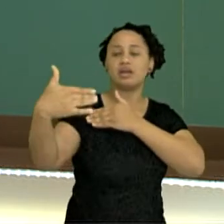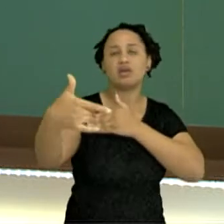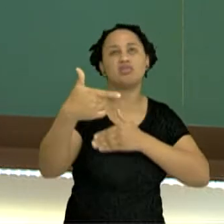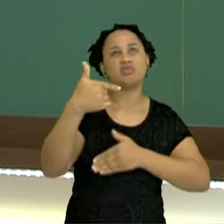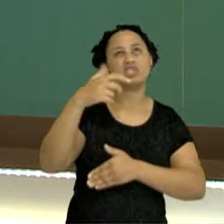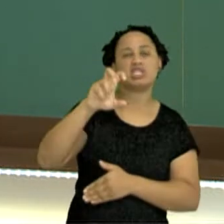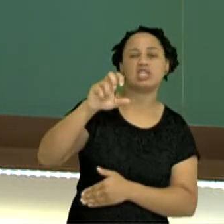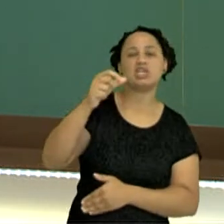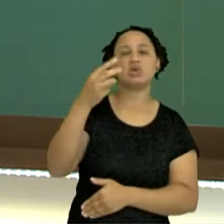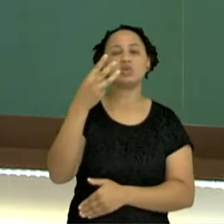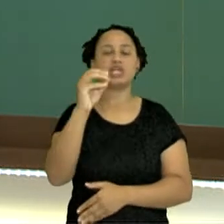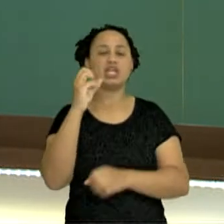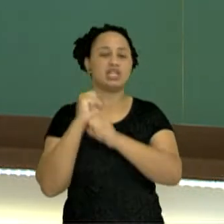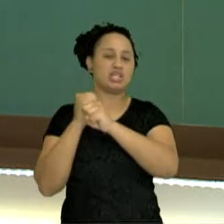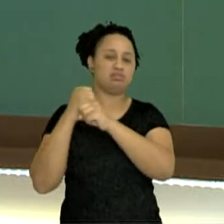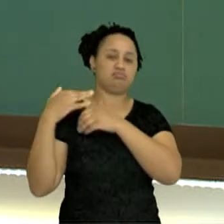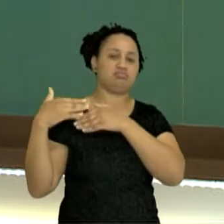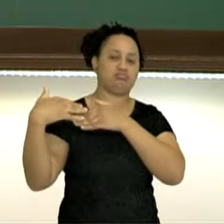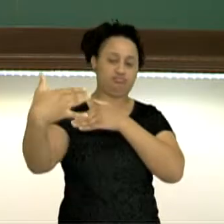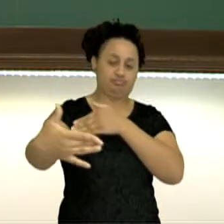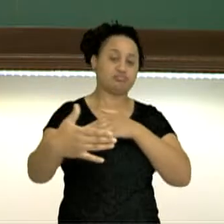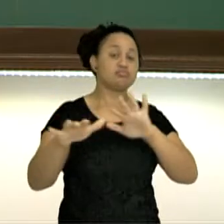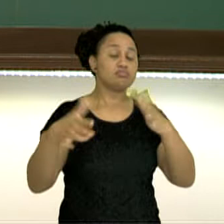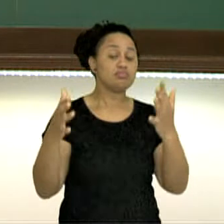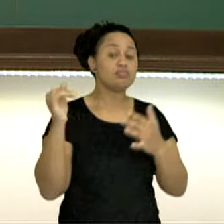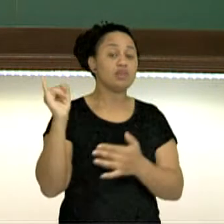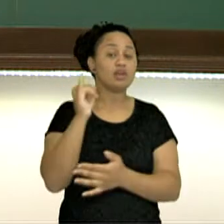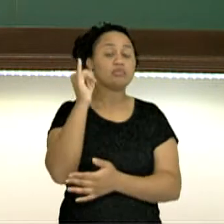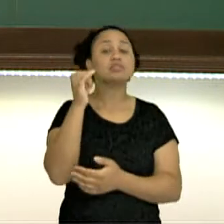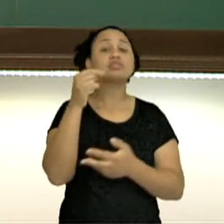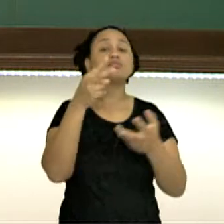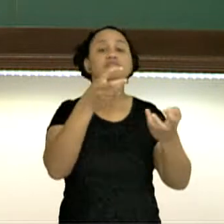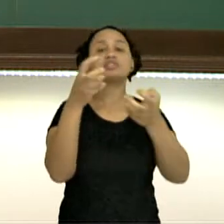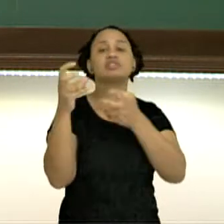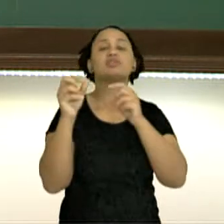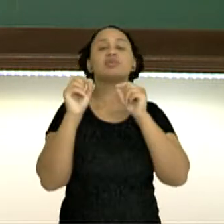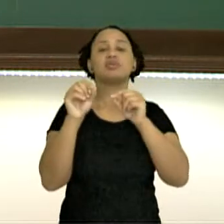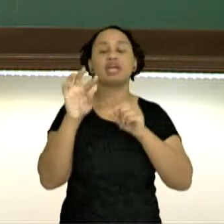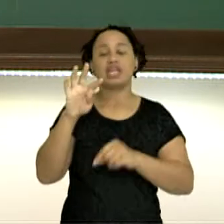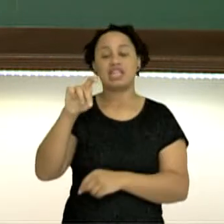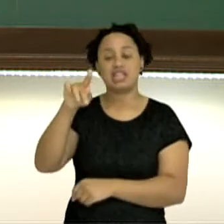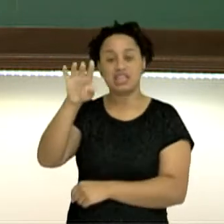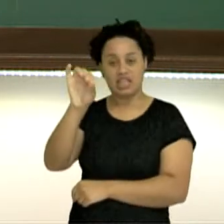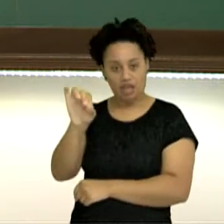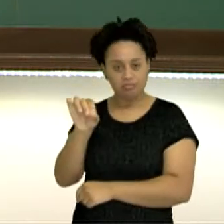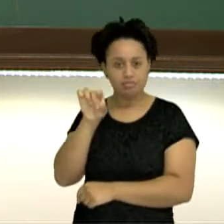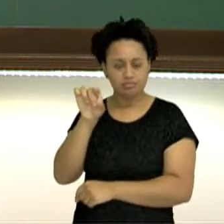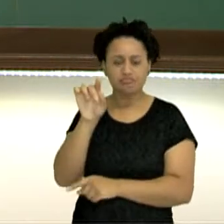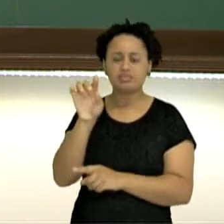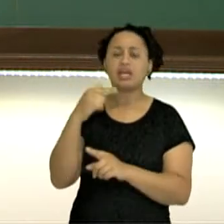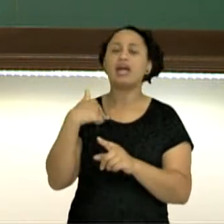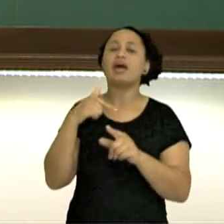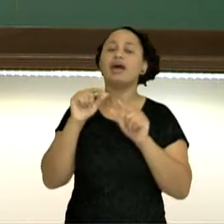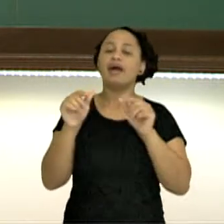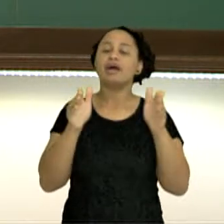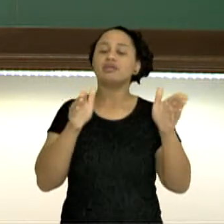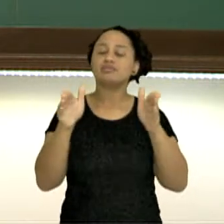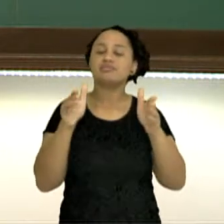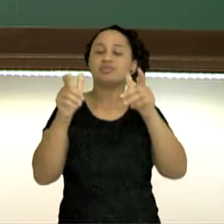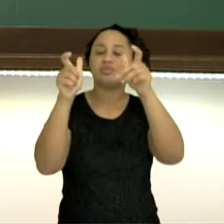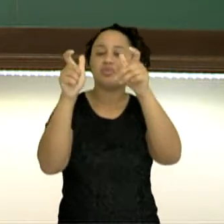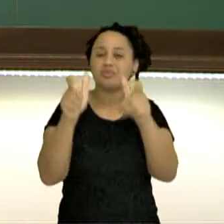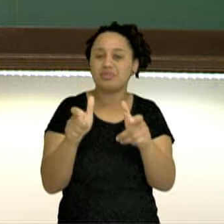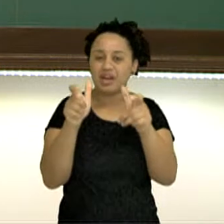25 a 30 anos. Então é importante percebermos que quando estamos falando em tempo meteorológico, estamos falando de uma área,